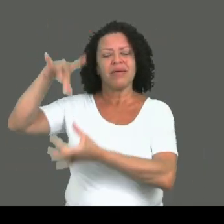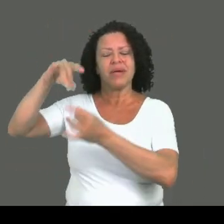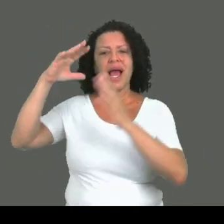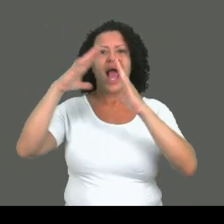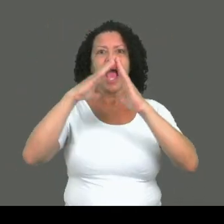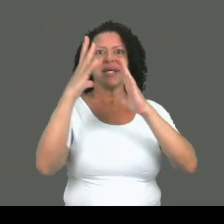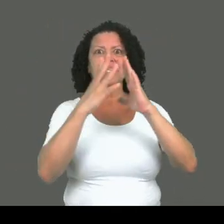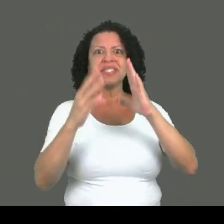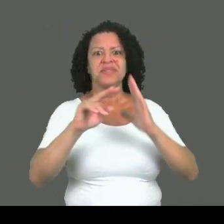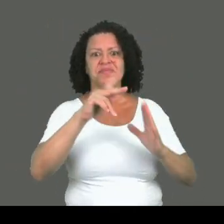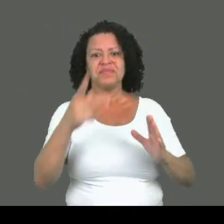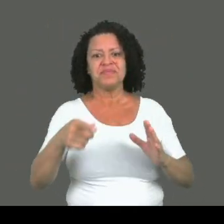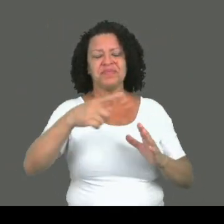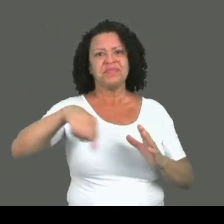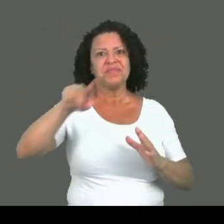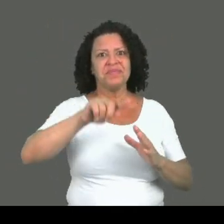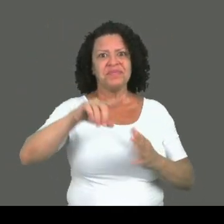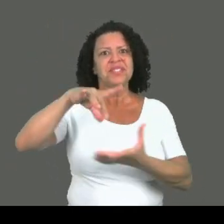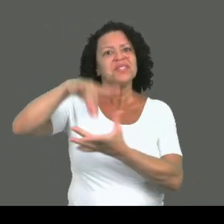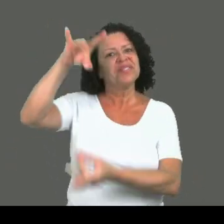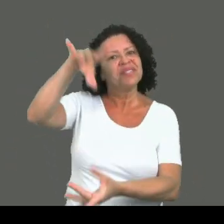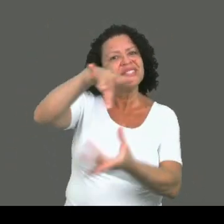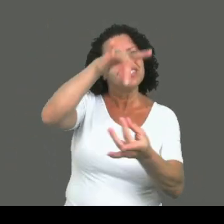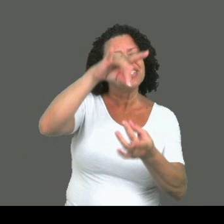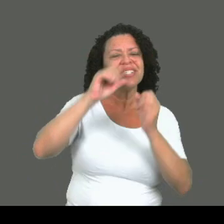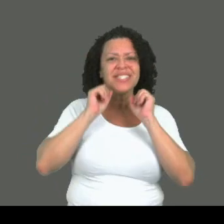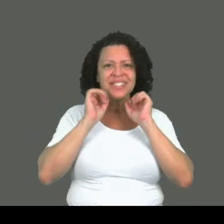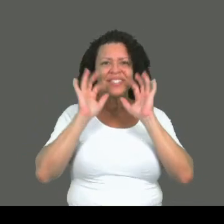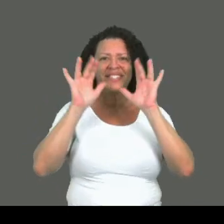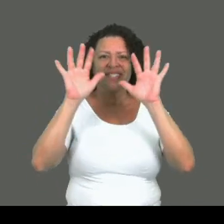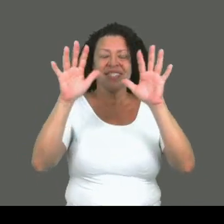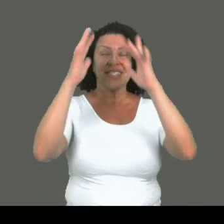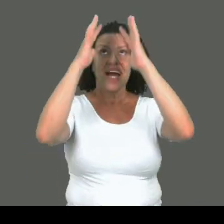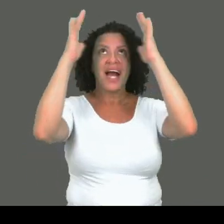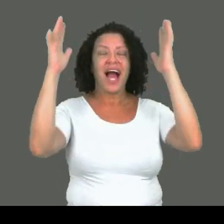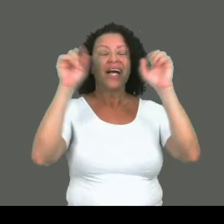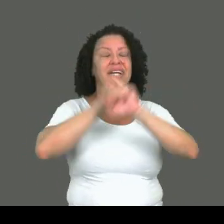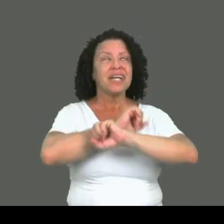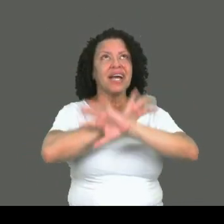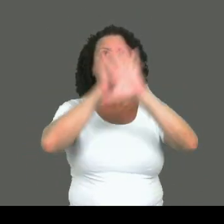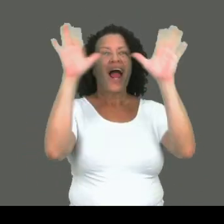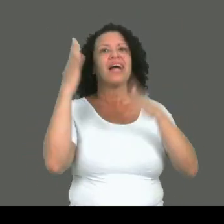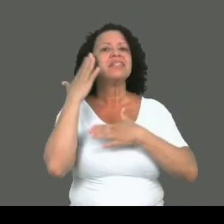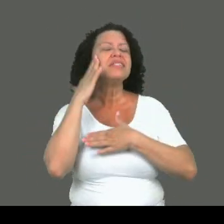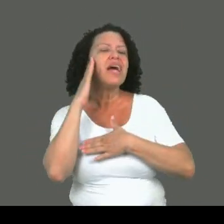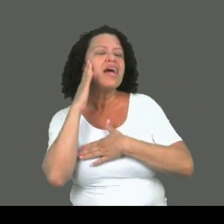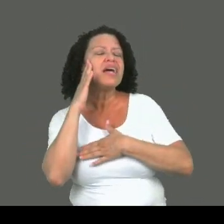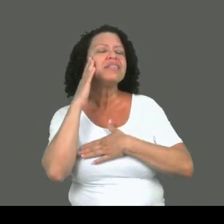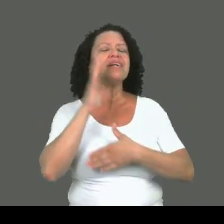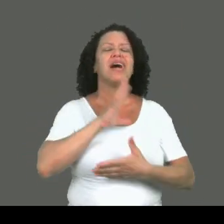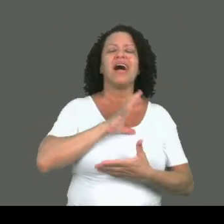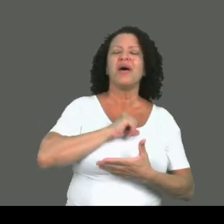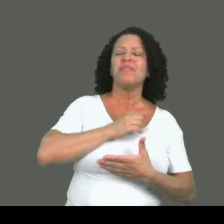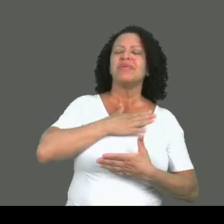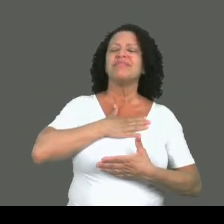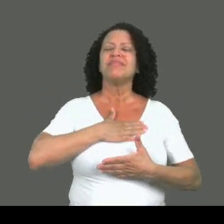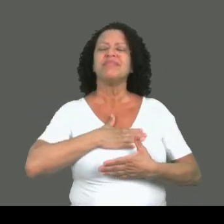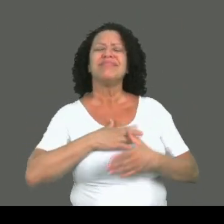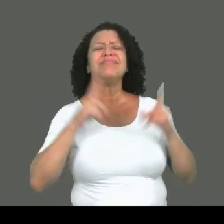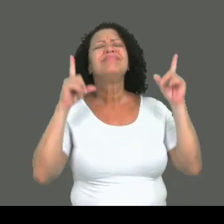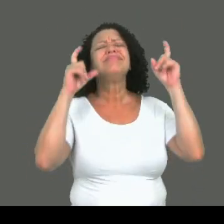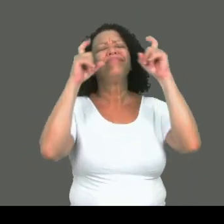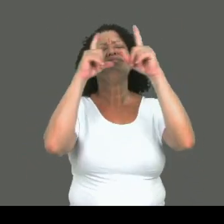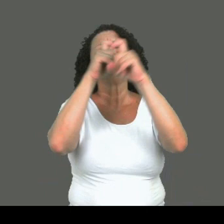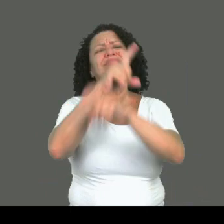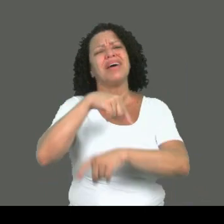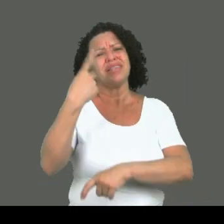Zarabatana, trazendo muita luz e muito esclarecimento, muito amparo nesse momento de tanta dificuldade em que a